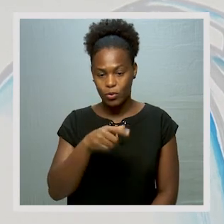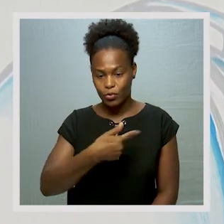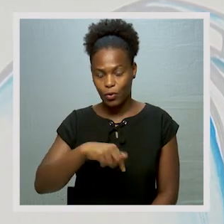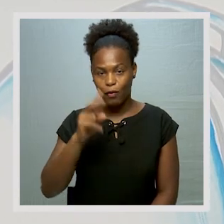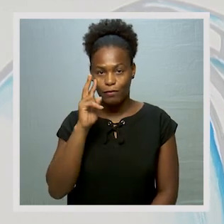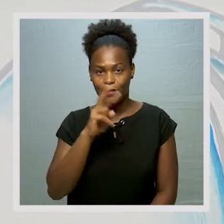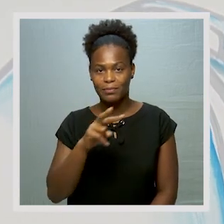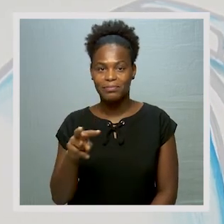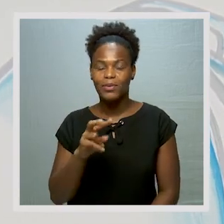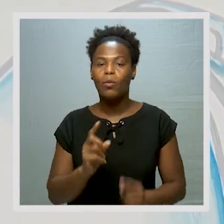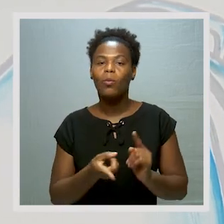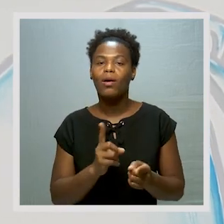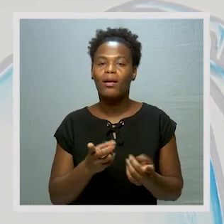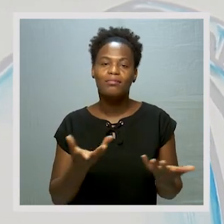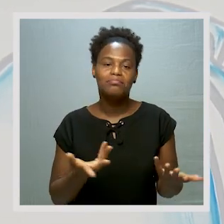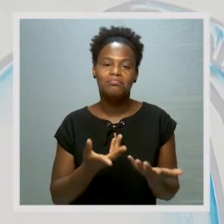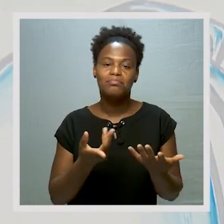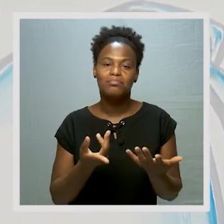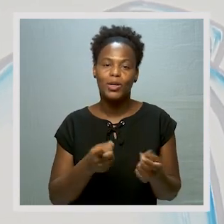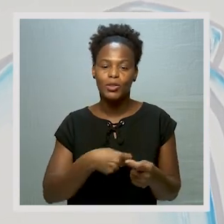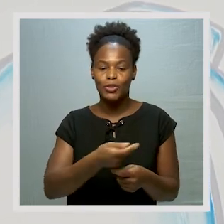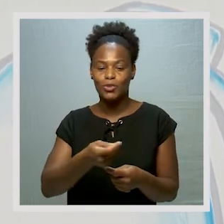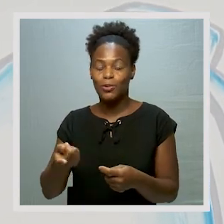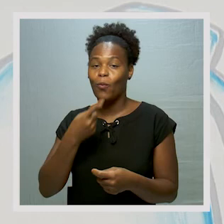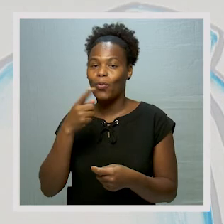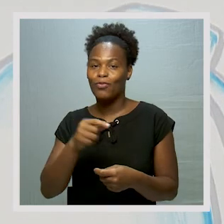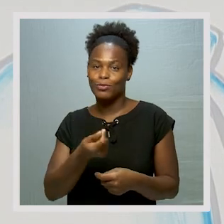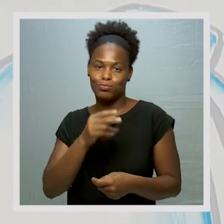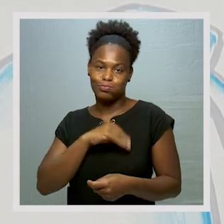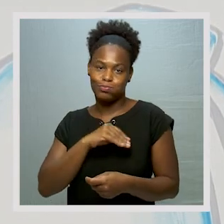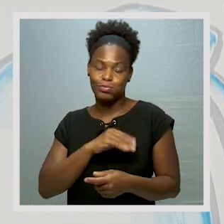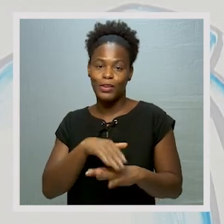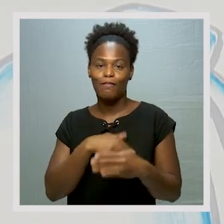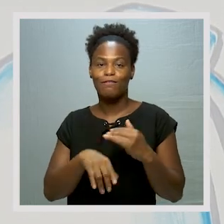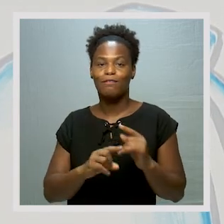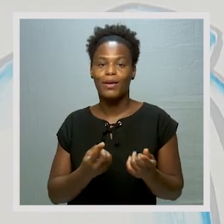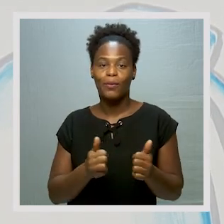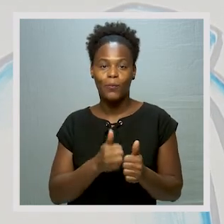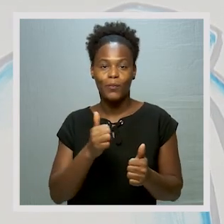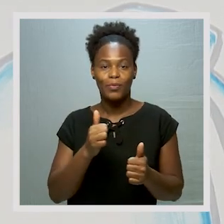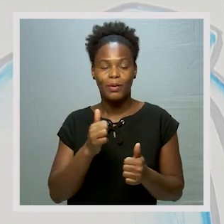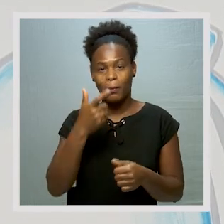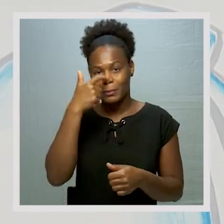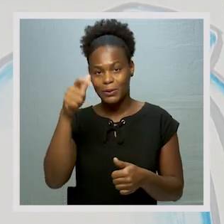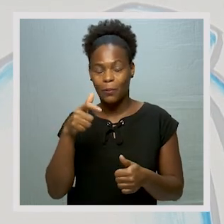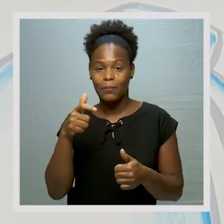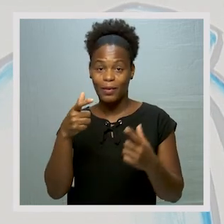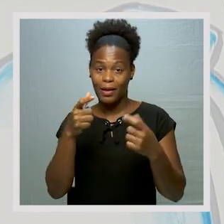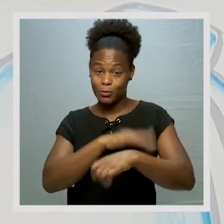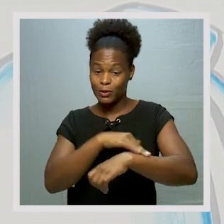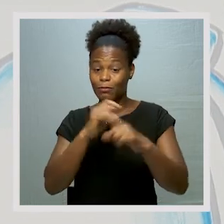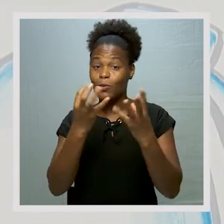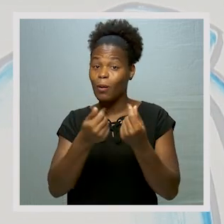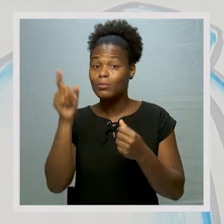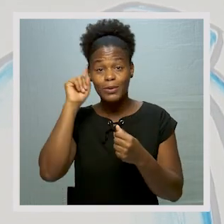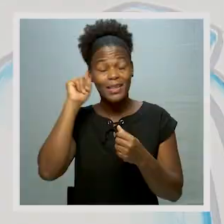Hoje nós vimos o que significa redistribuição do rendimento, que é feito por um agente econômico muito